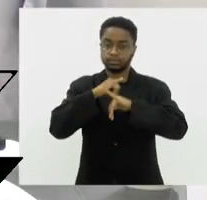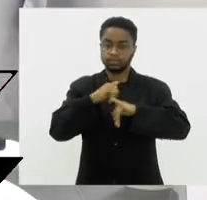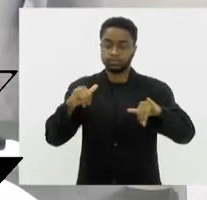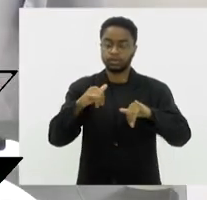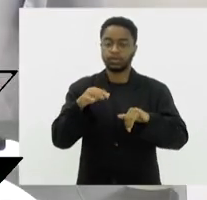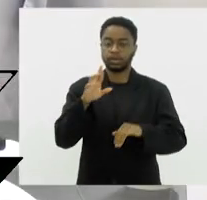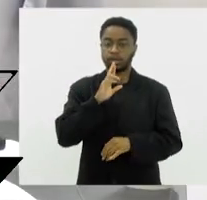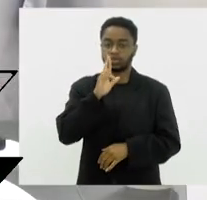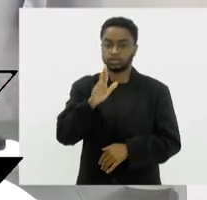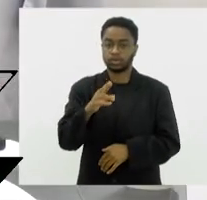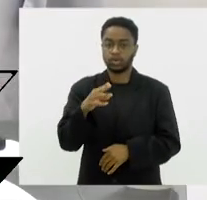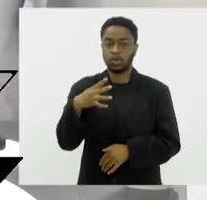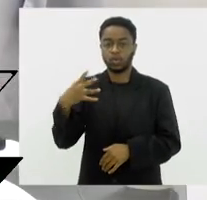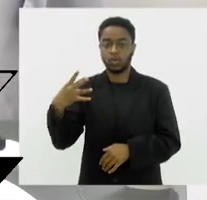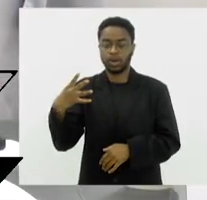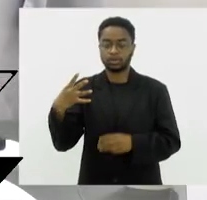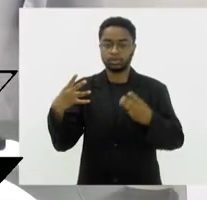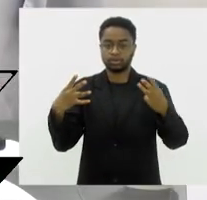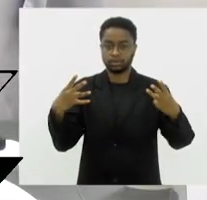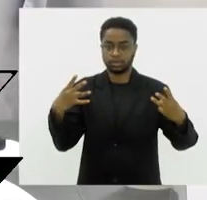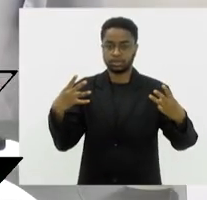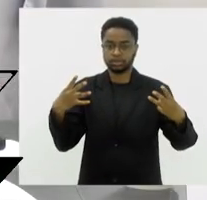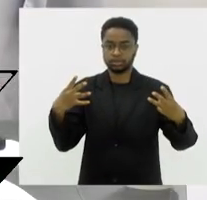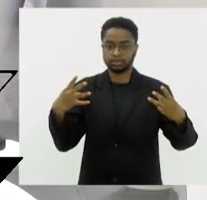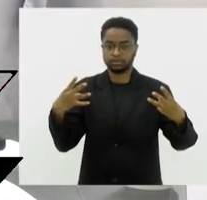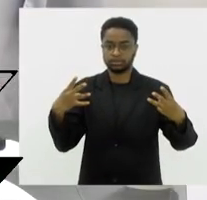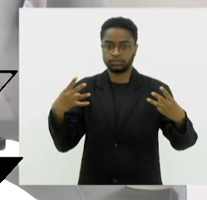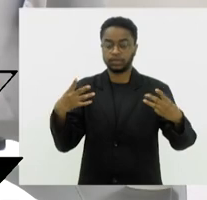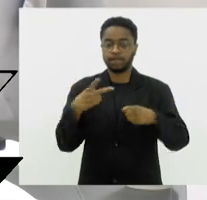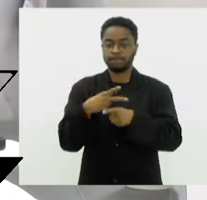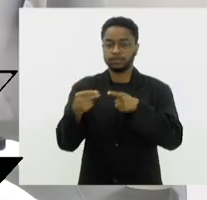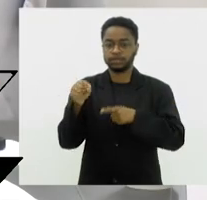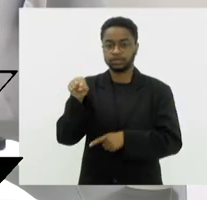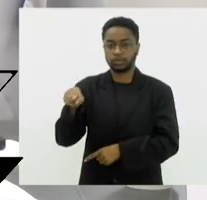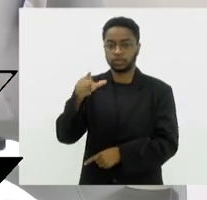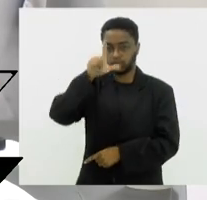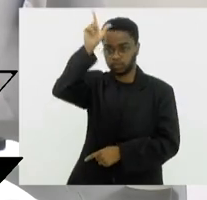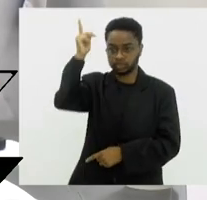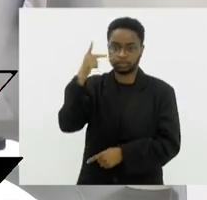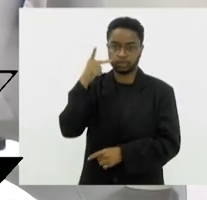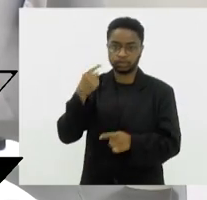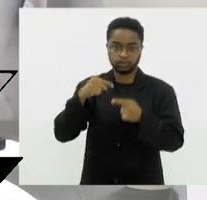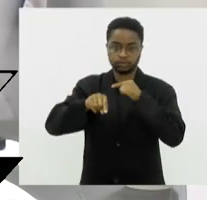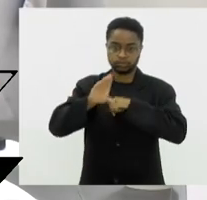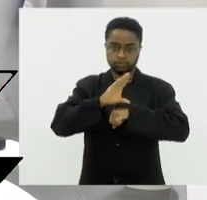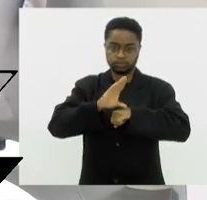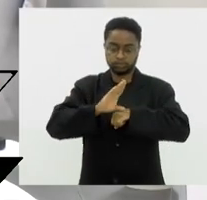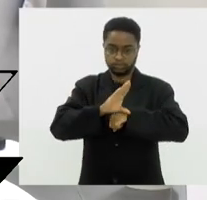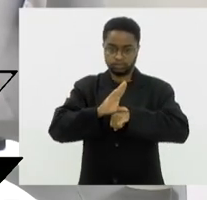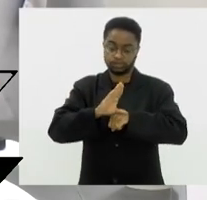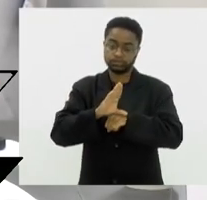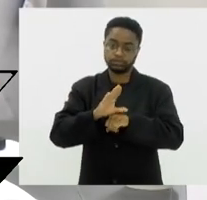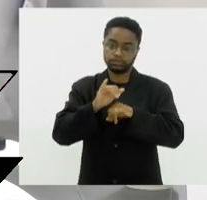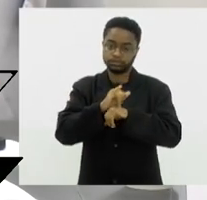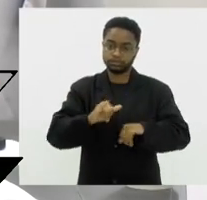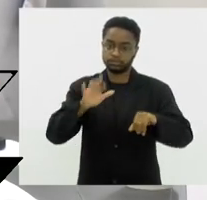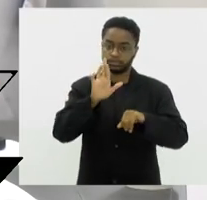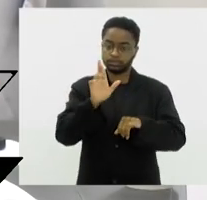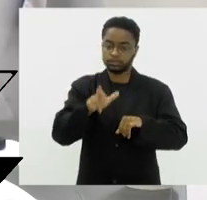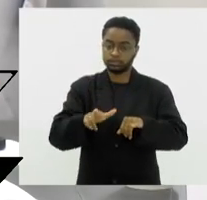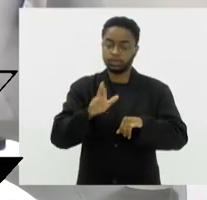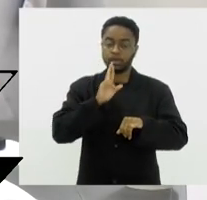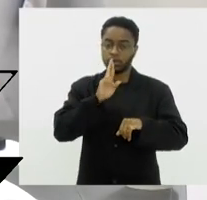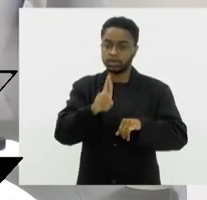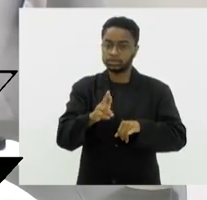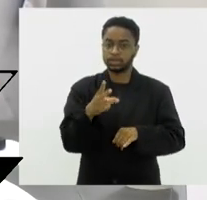Por 4-3, venceu o voto divergente pela inconstitucionalidade. Proclamado o resultado, com